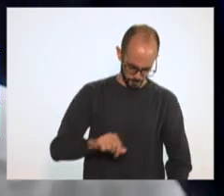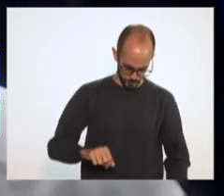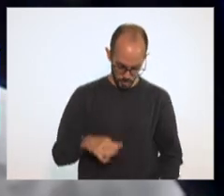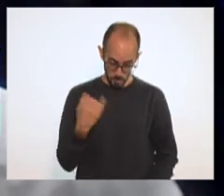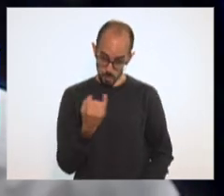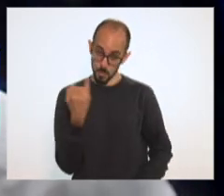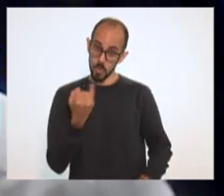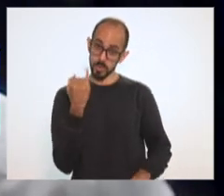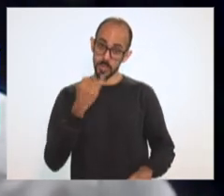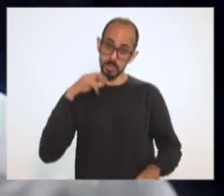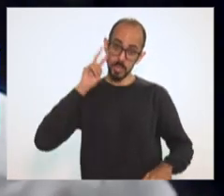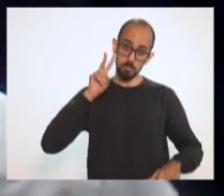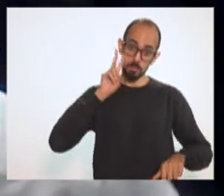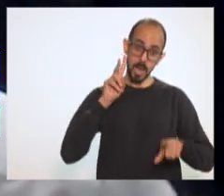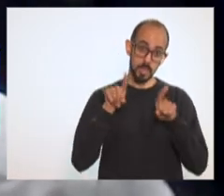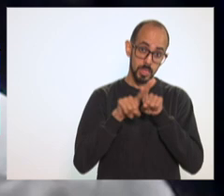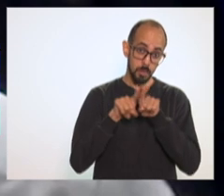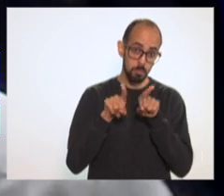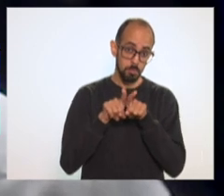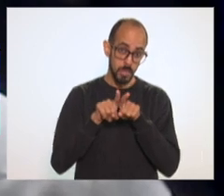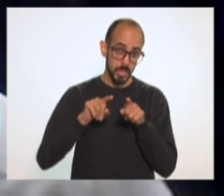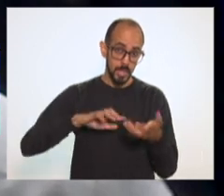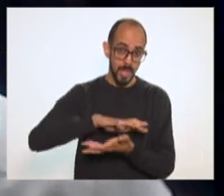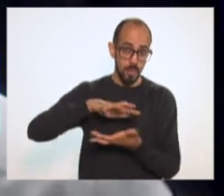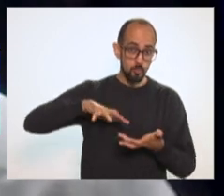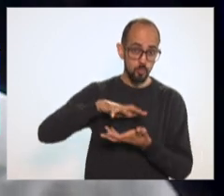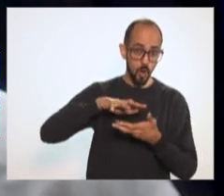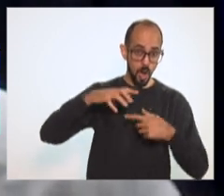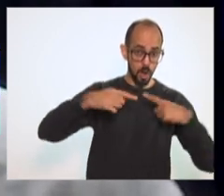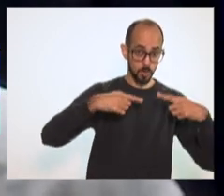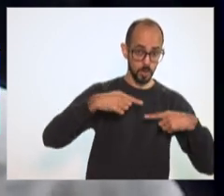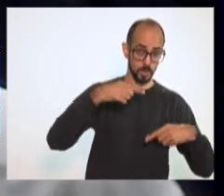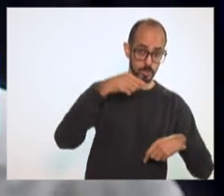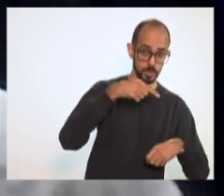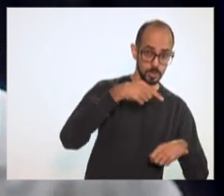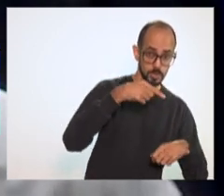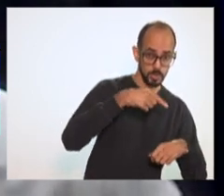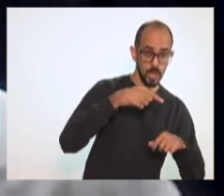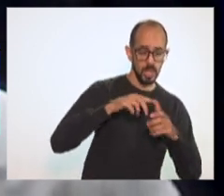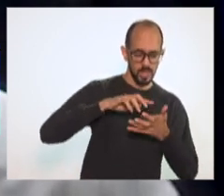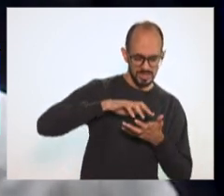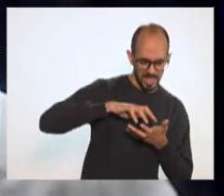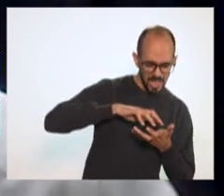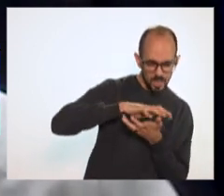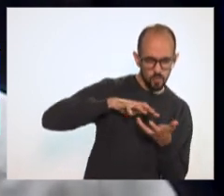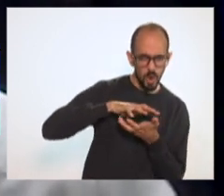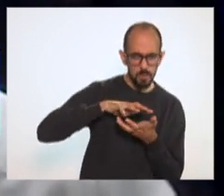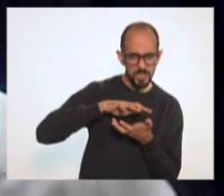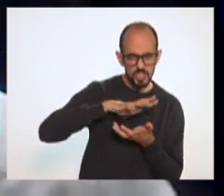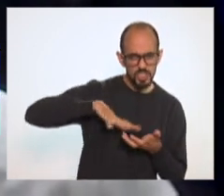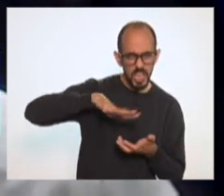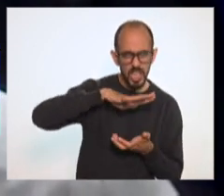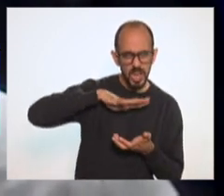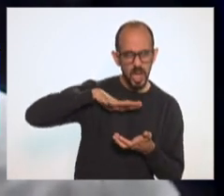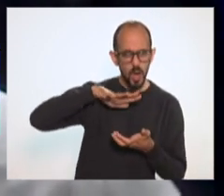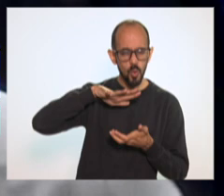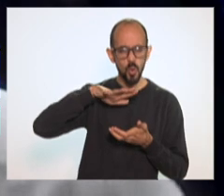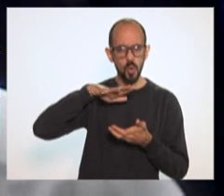lembrar que não só a recuperação física dessa estrada com recapiamento com melhoria da seleção horizontal vertical